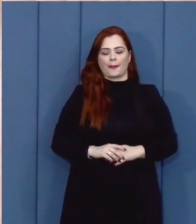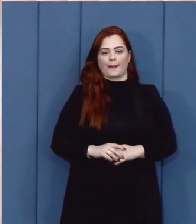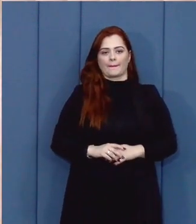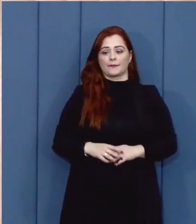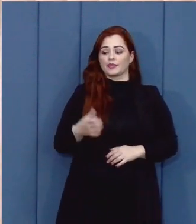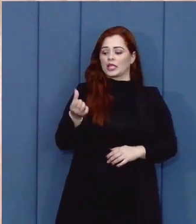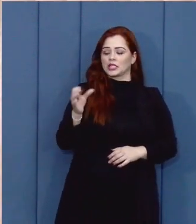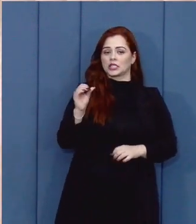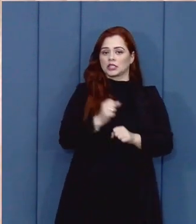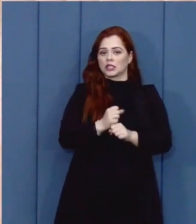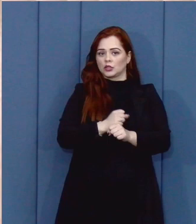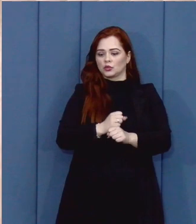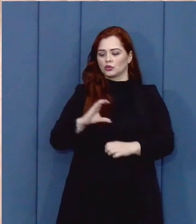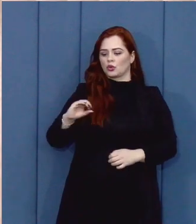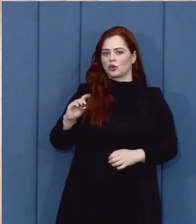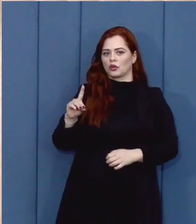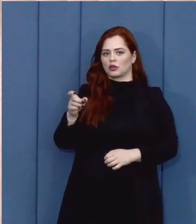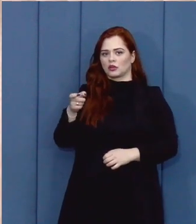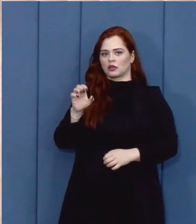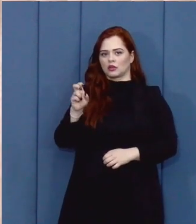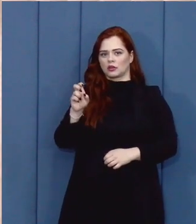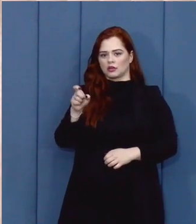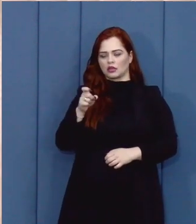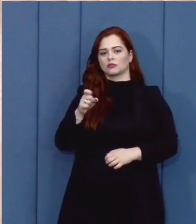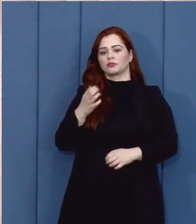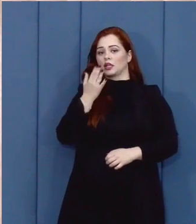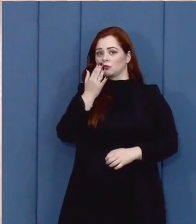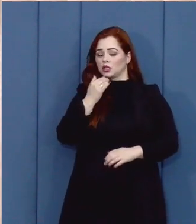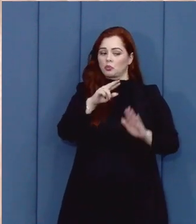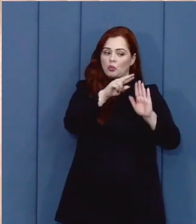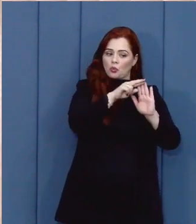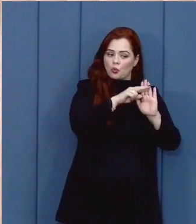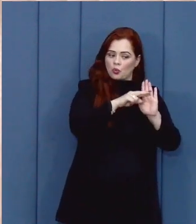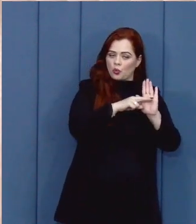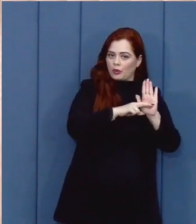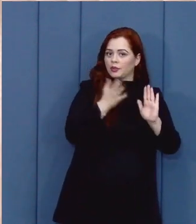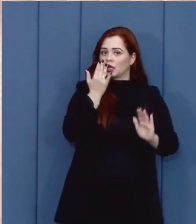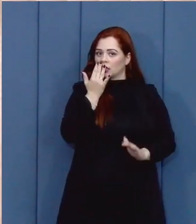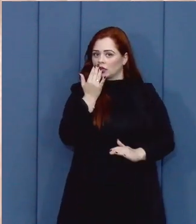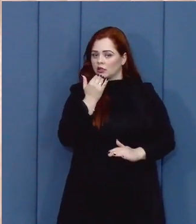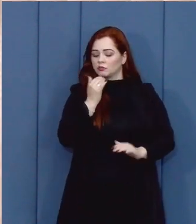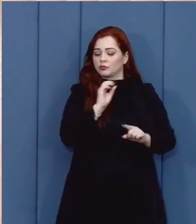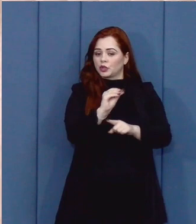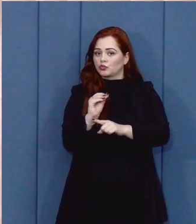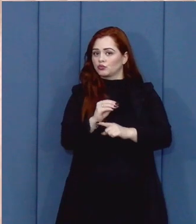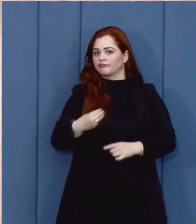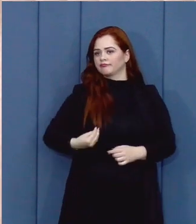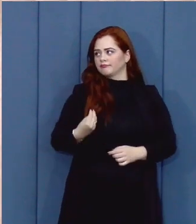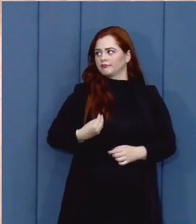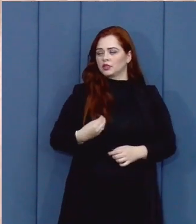são 60 anos do Códex Alimentarius, normas alimentares salvam vidas.